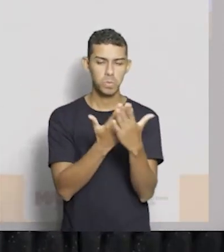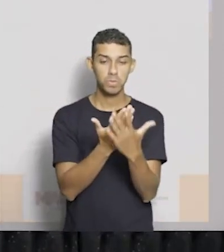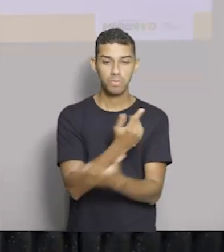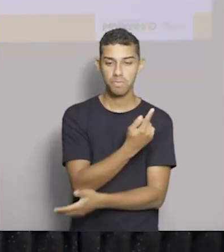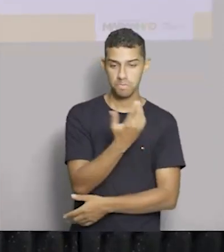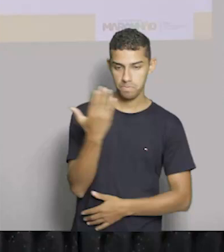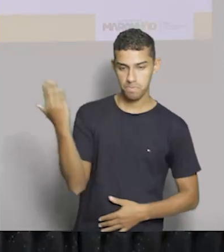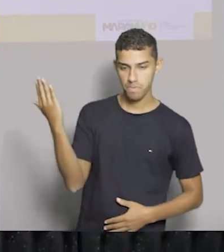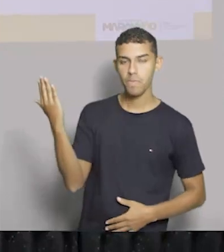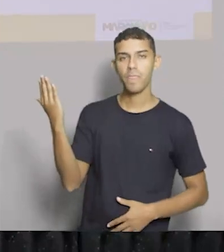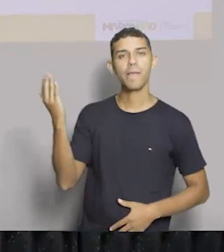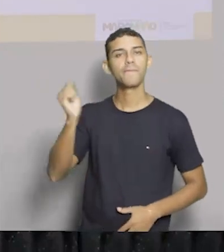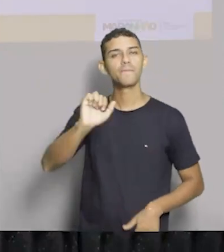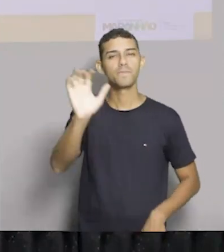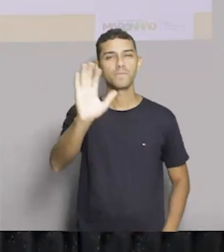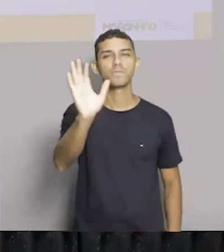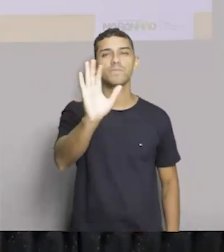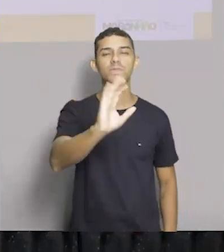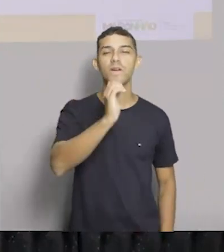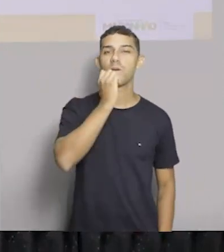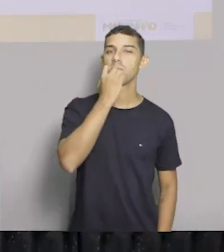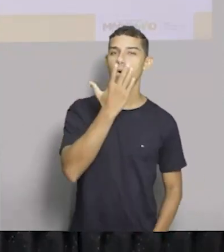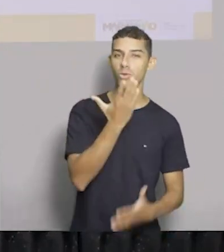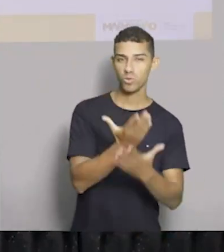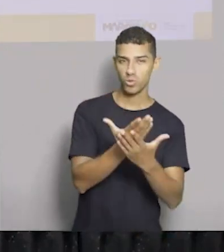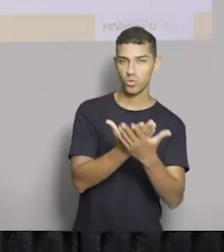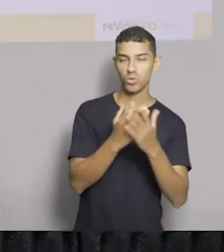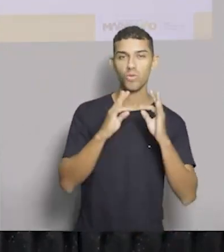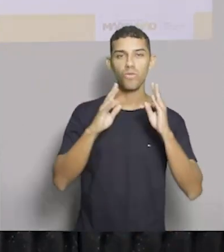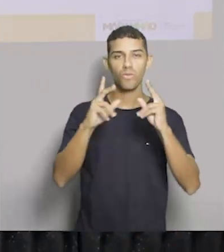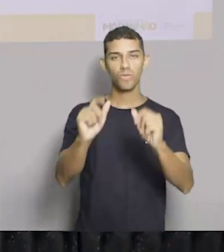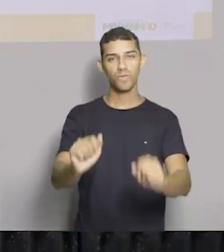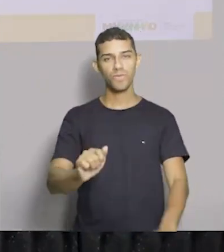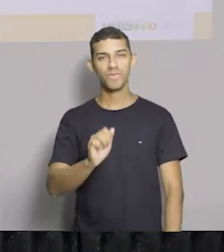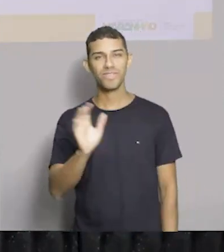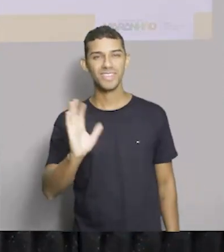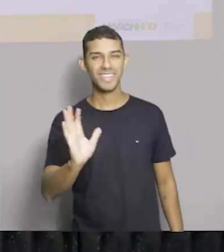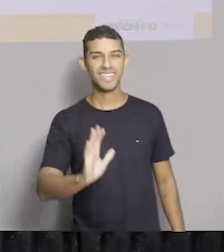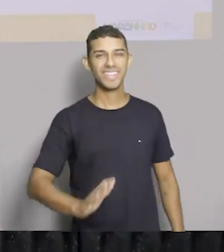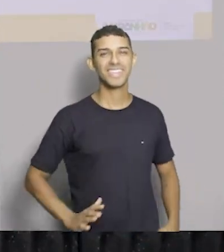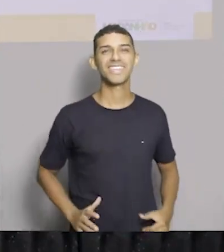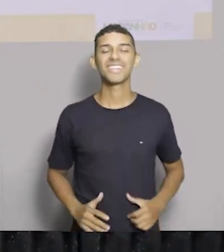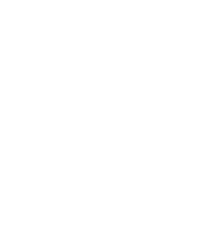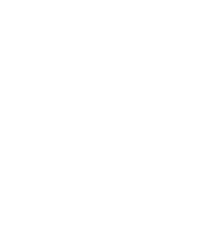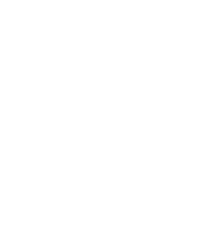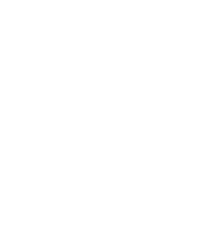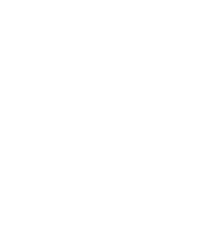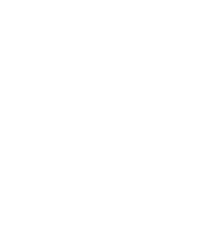questão. Até a próxima, bons estudos a todos e fiquem bem. Bye, bye!